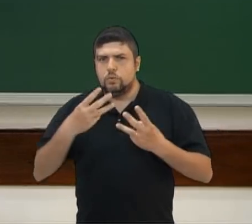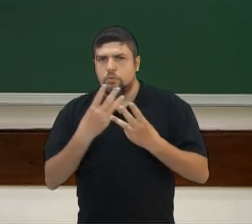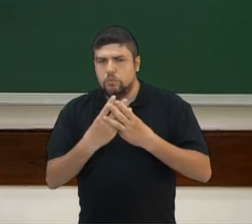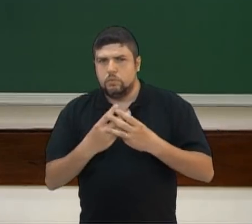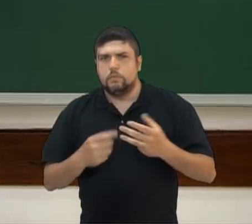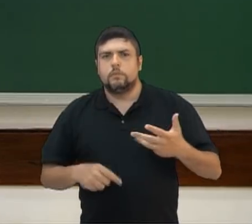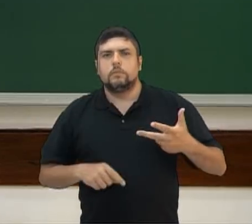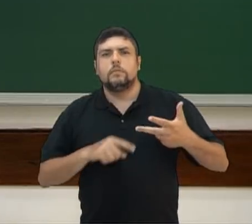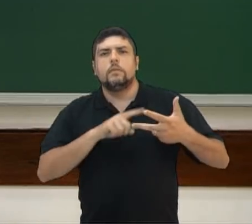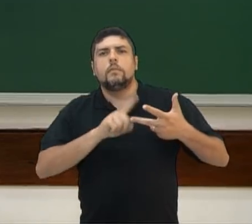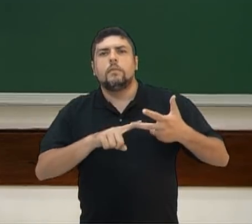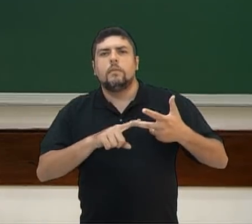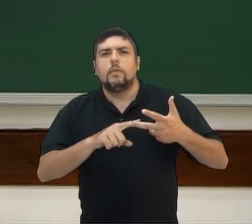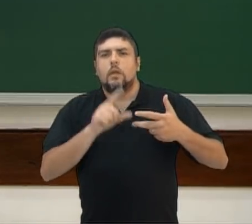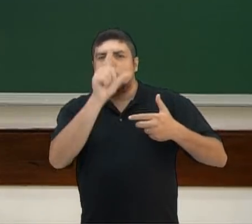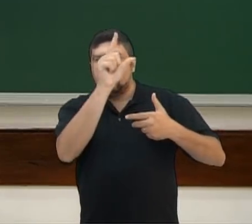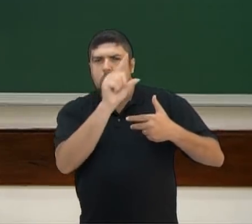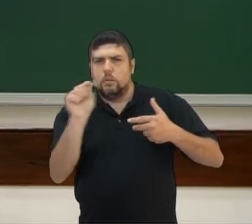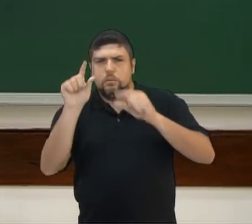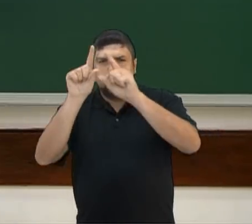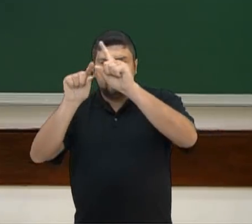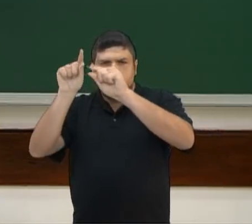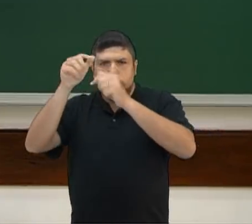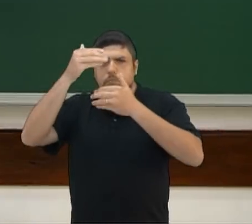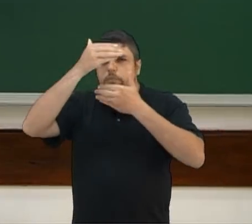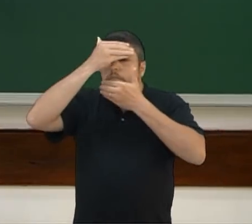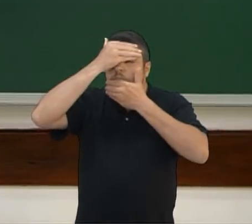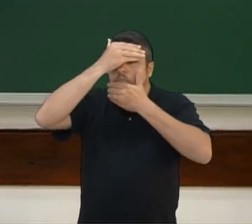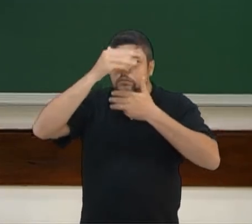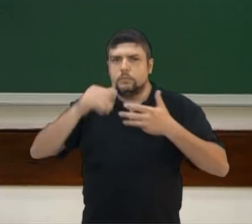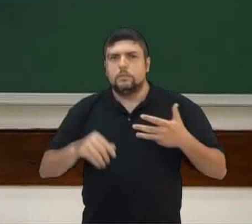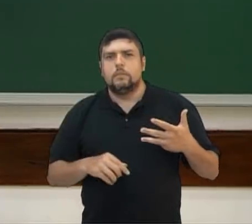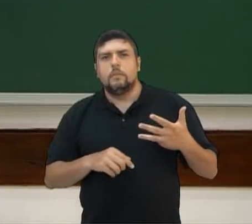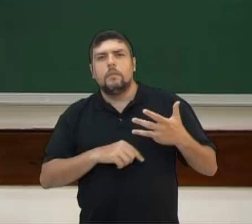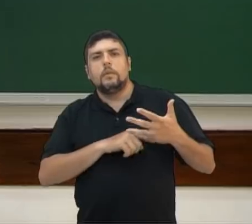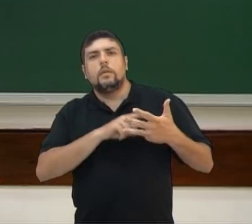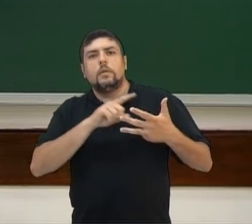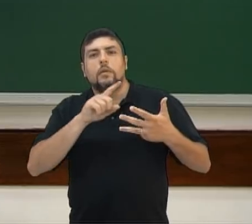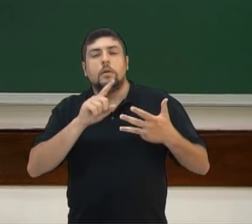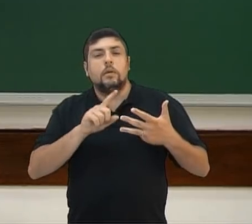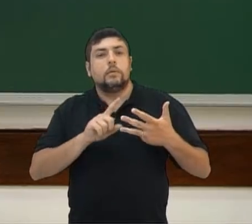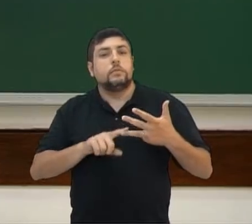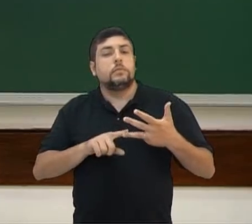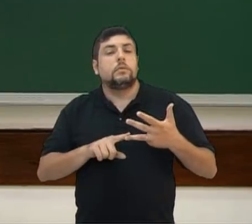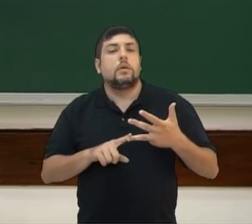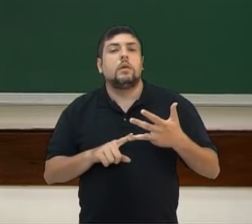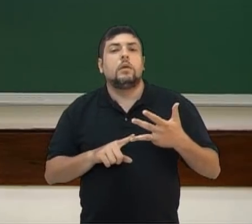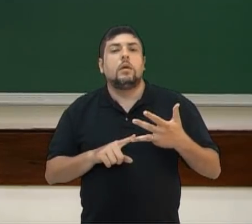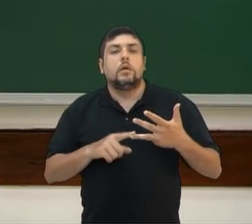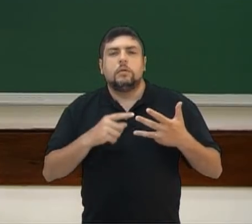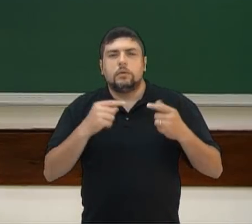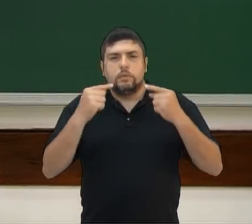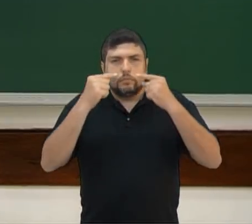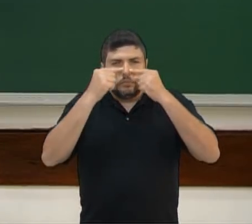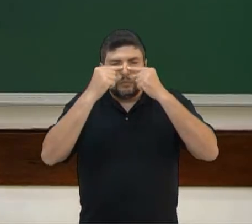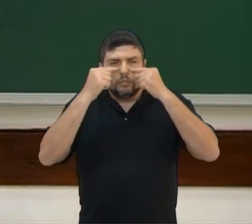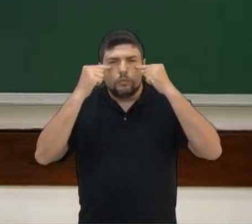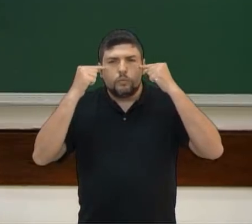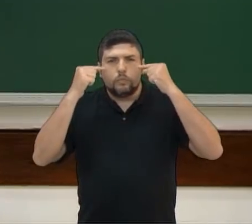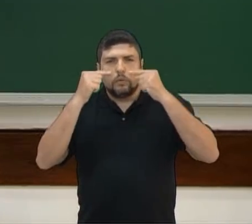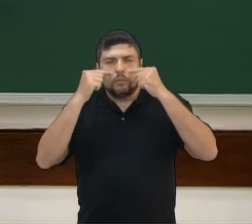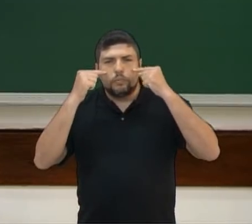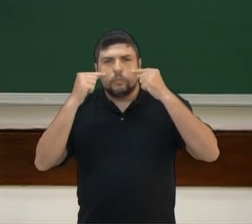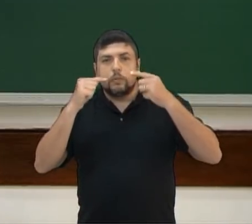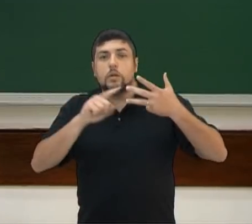da lua crescente com estrela do islamismo. Agora falamos das tatuagens, falamos do